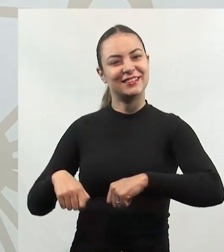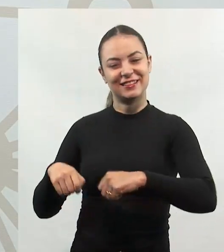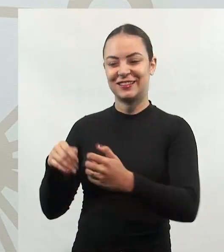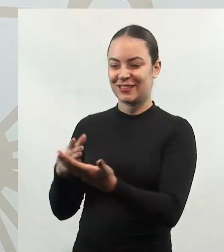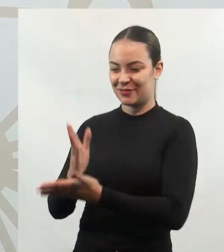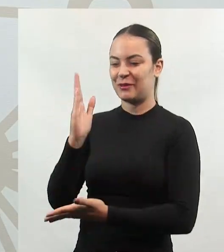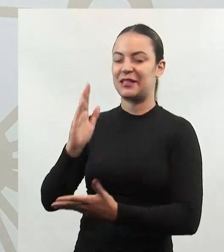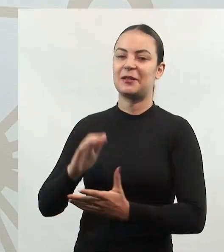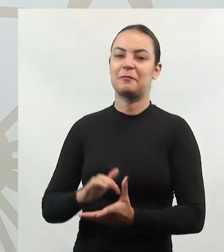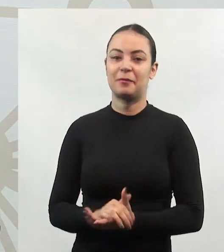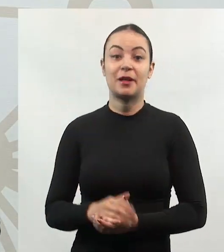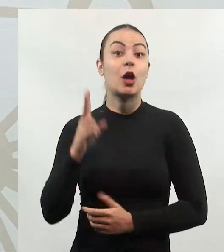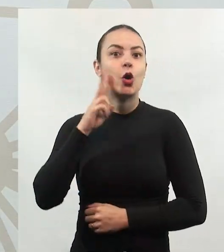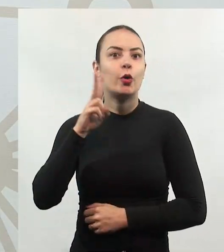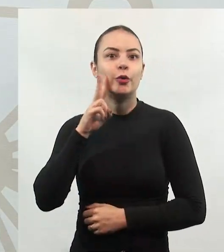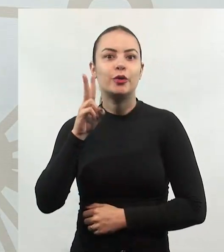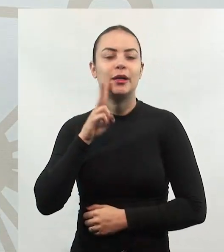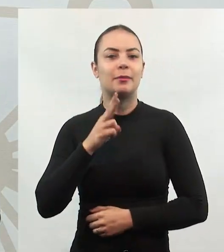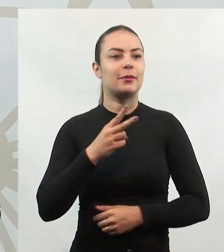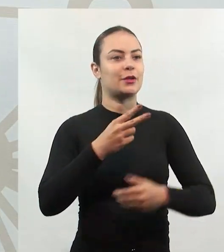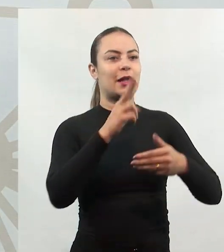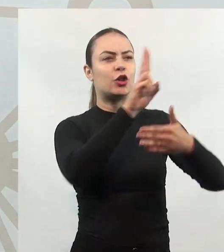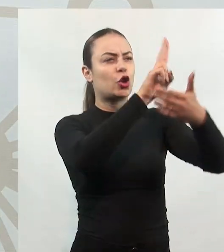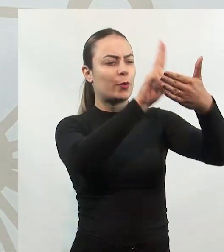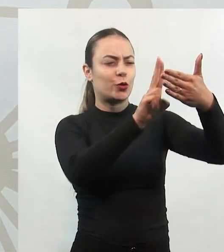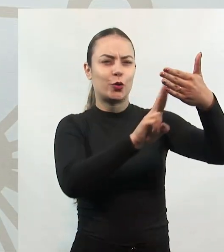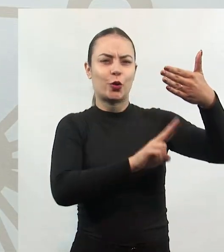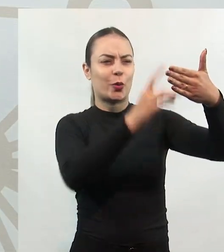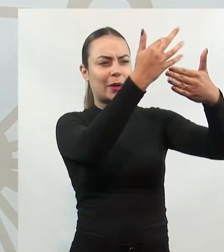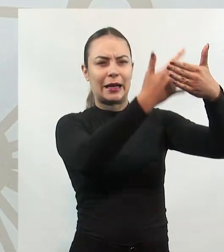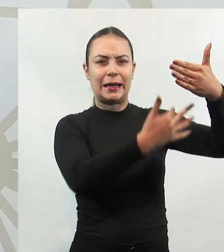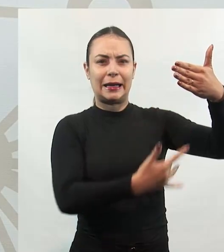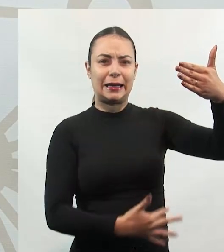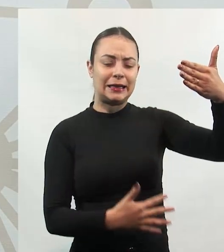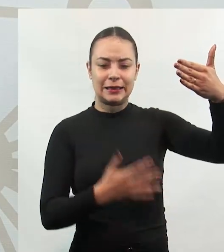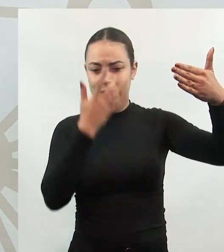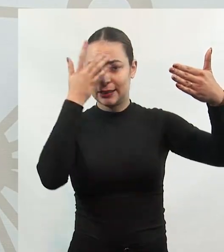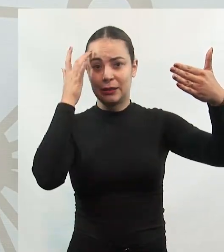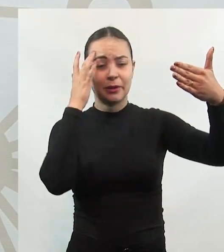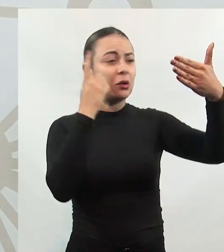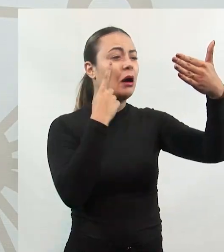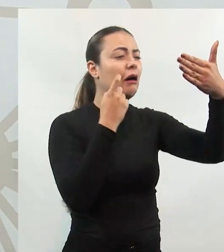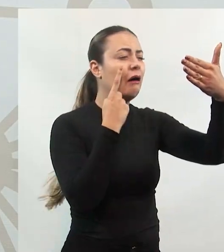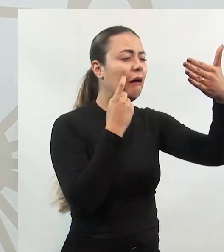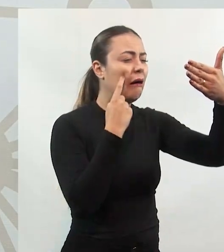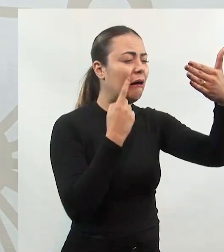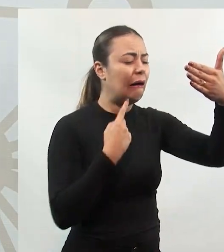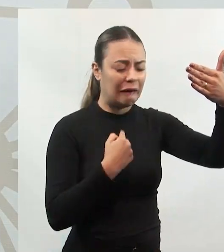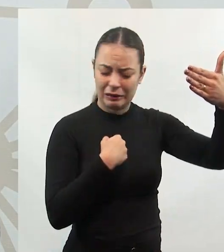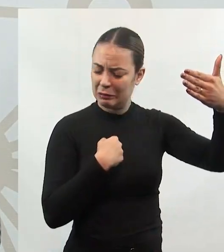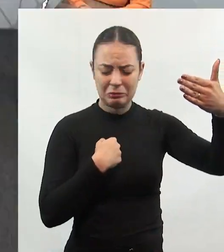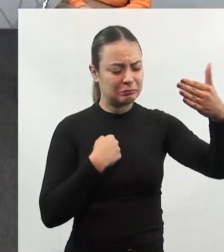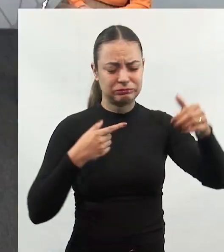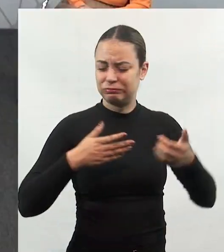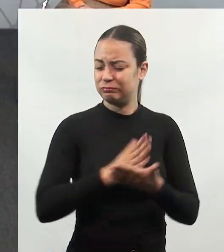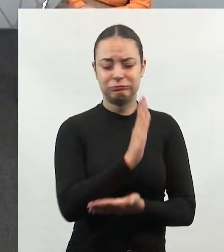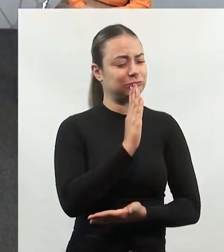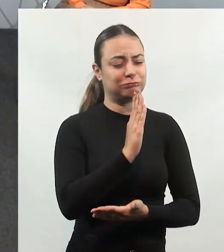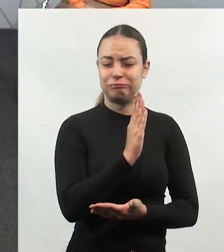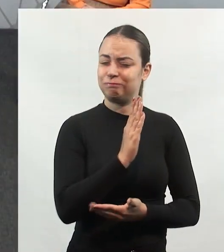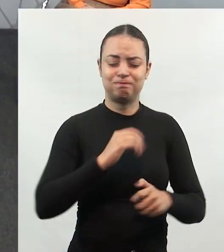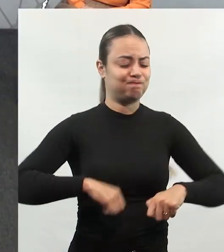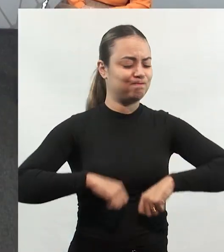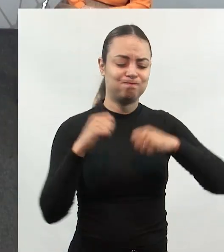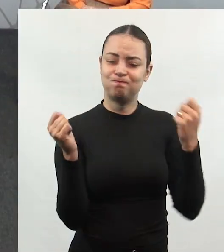verem como era importante a escola Carmela Dutra, o Instituto Carmela Dutra.